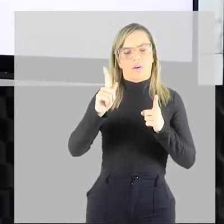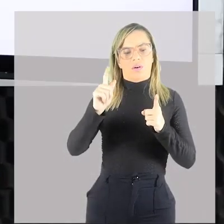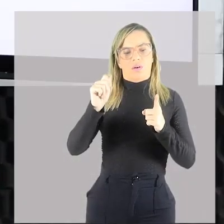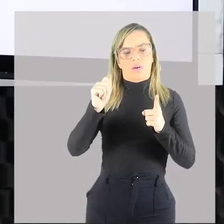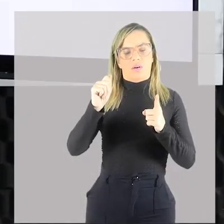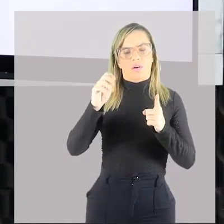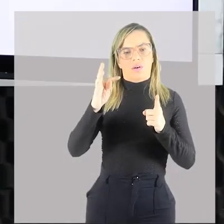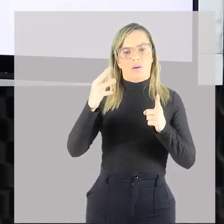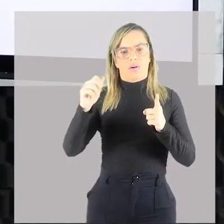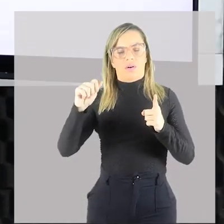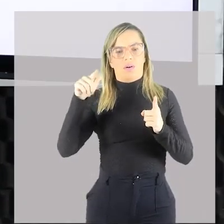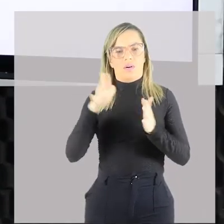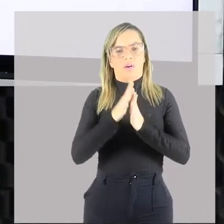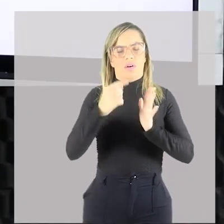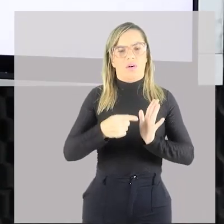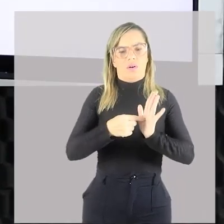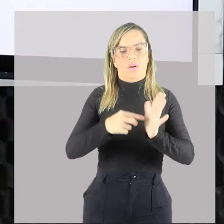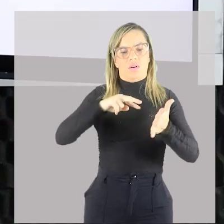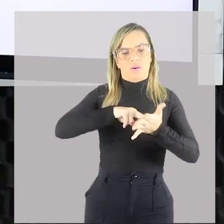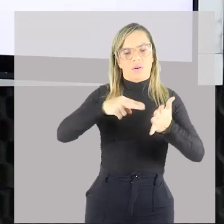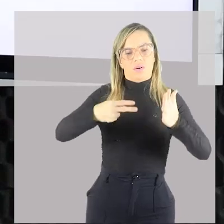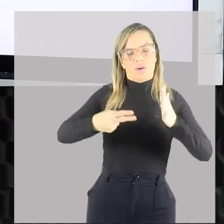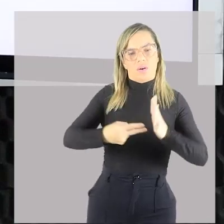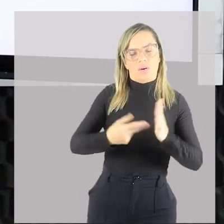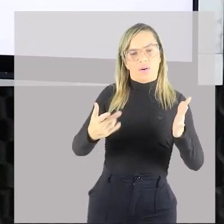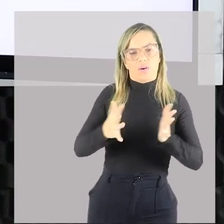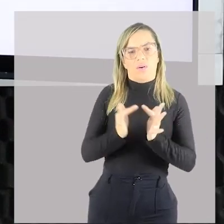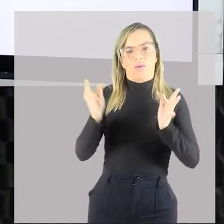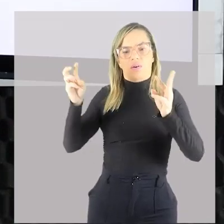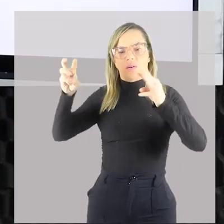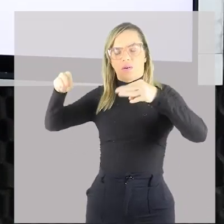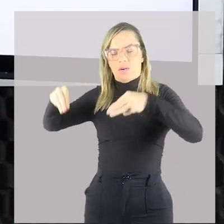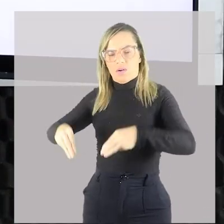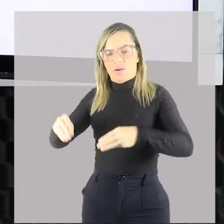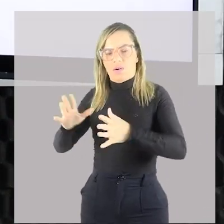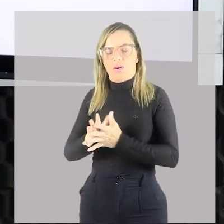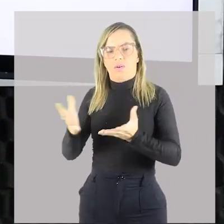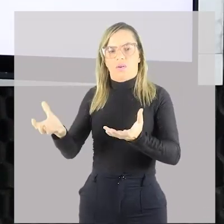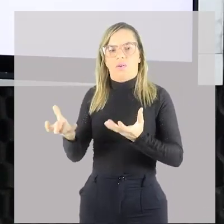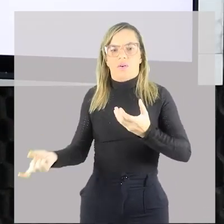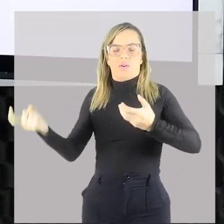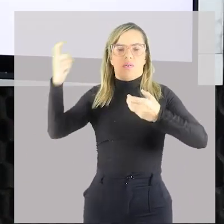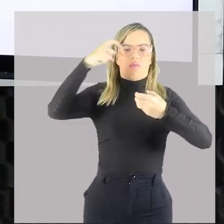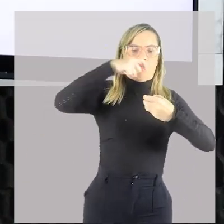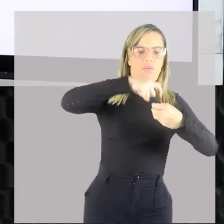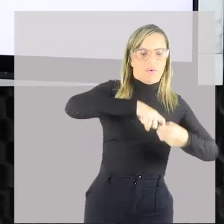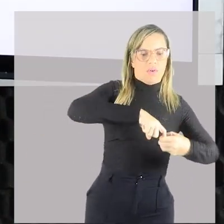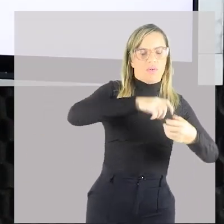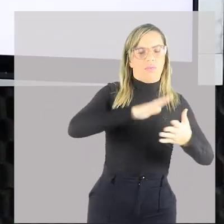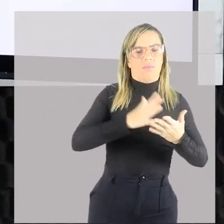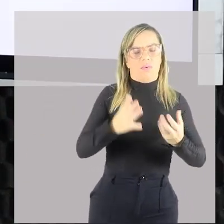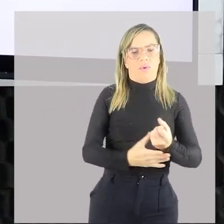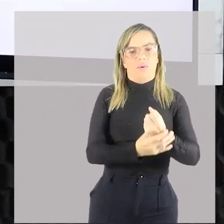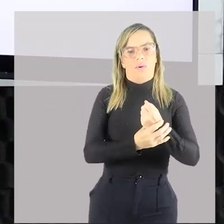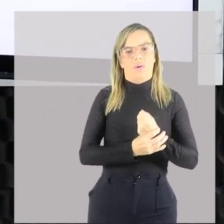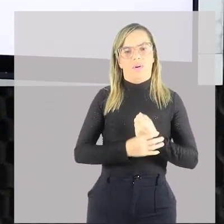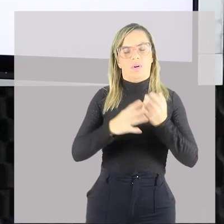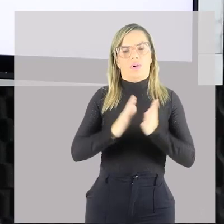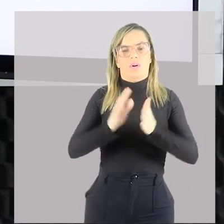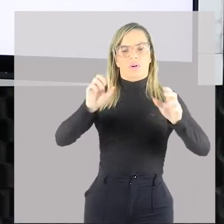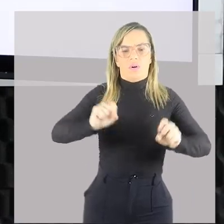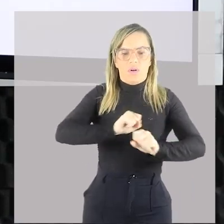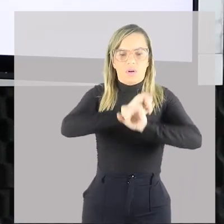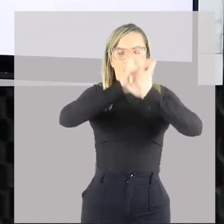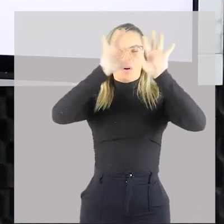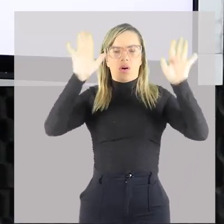né? Nós estamos trazendo assim, ele está no final e ele quer que volte, né? Que fique bem claro, porque a gente